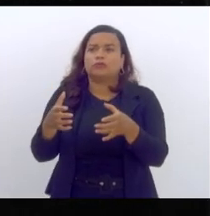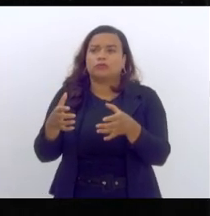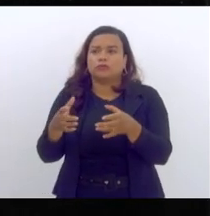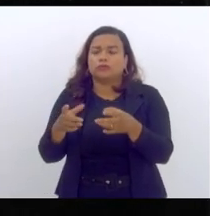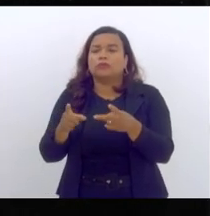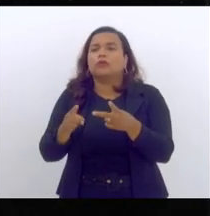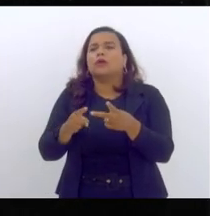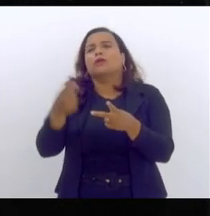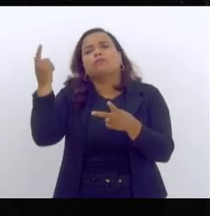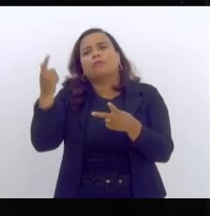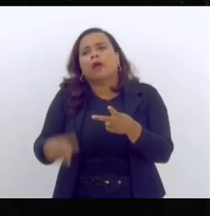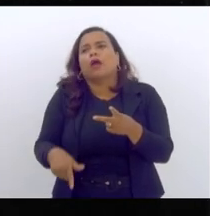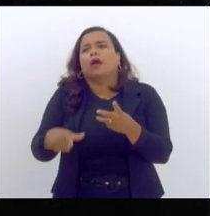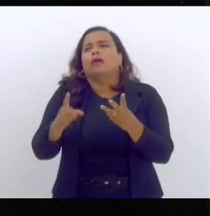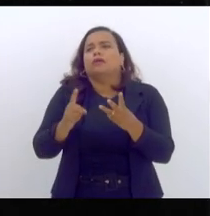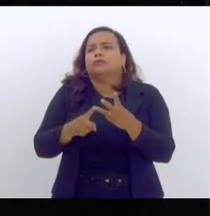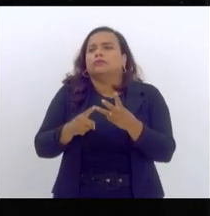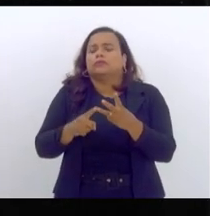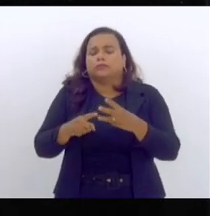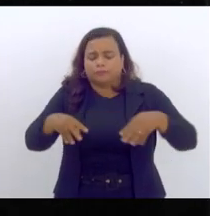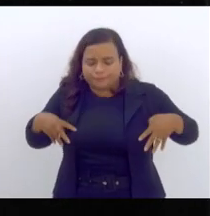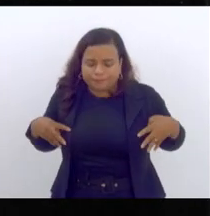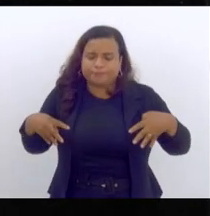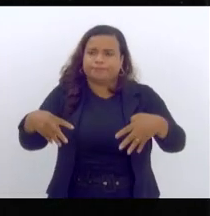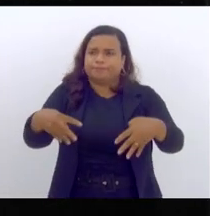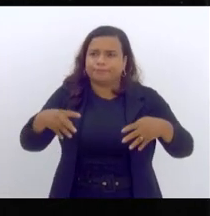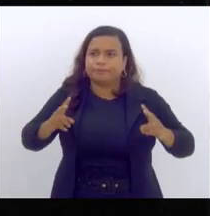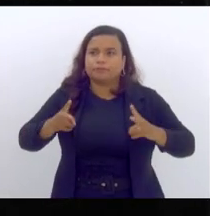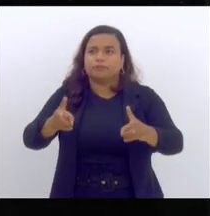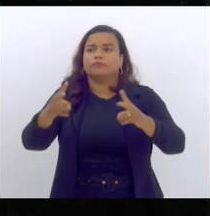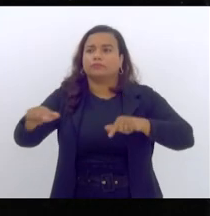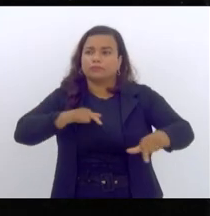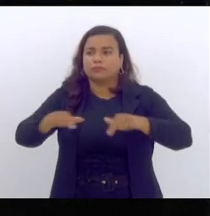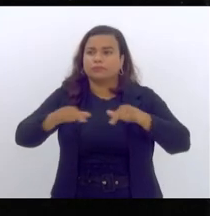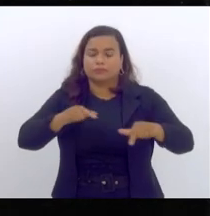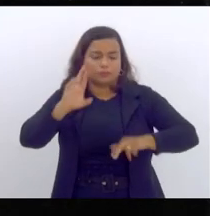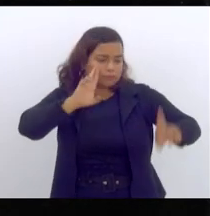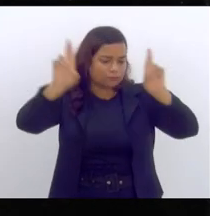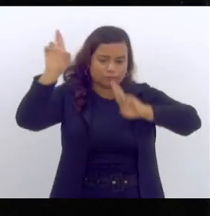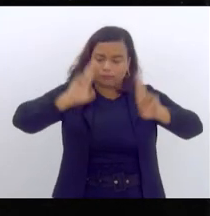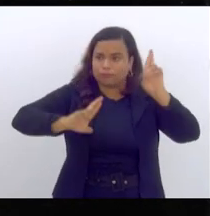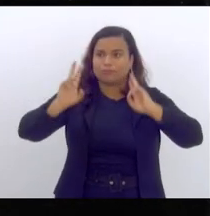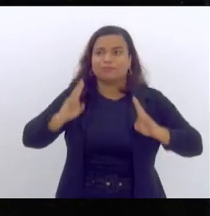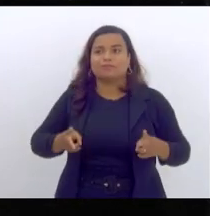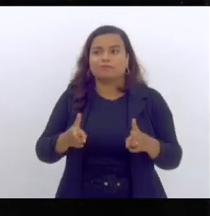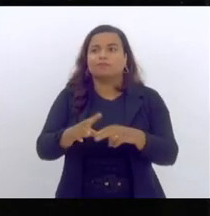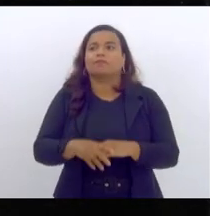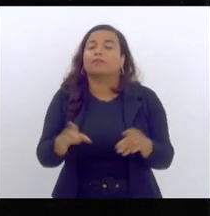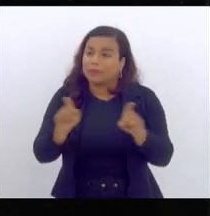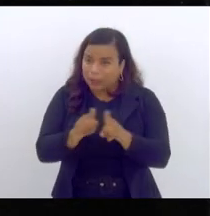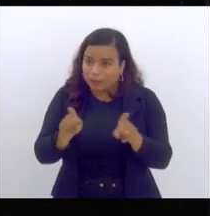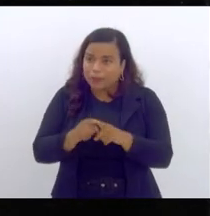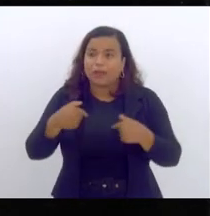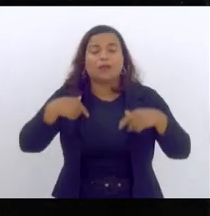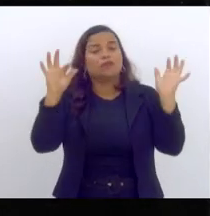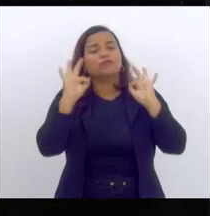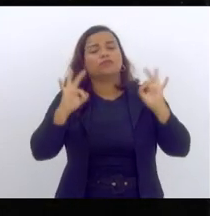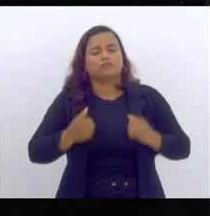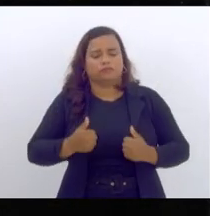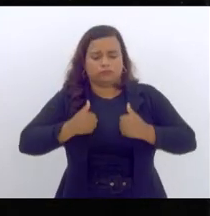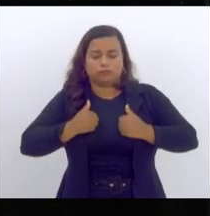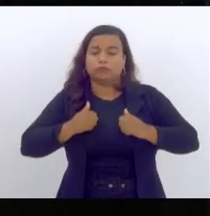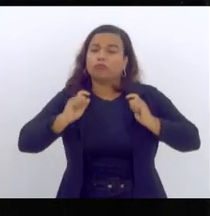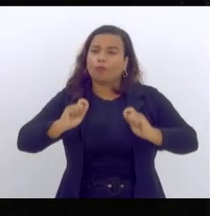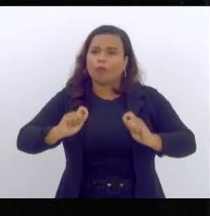todo tempo dando estando à frente de todos os trabalhos Eu também tive a honra a honra